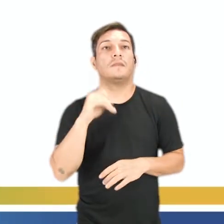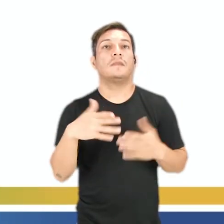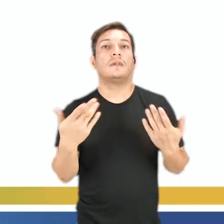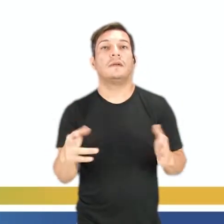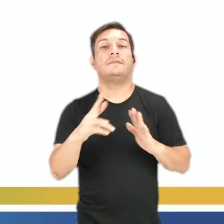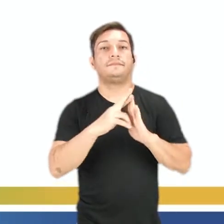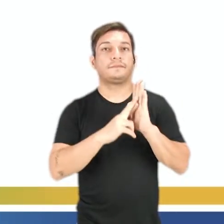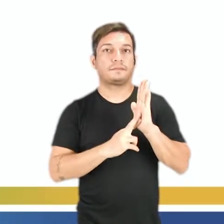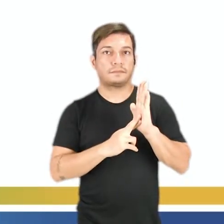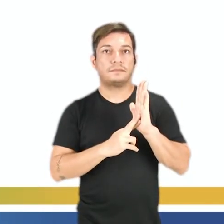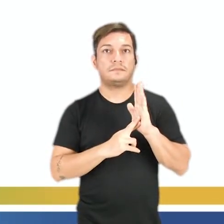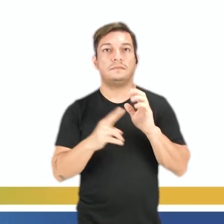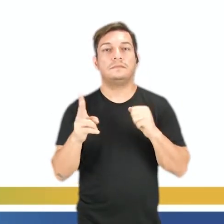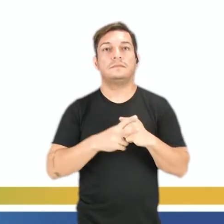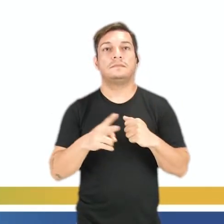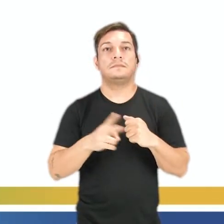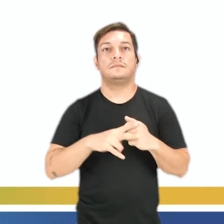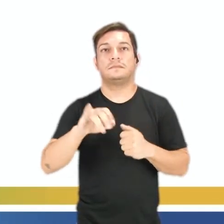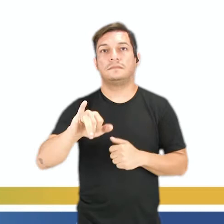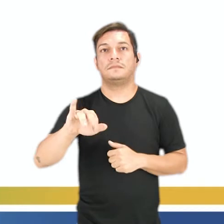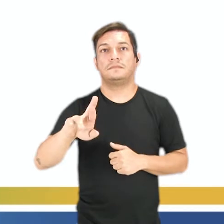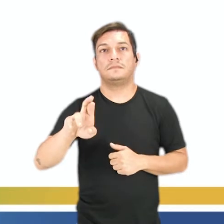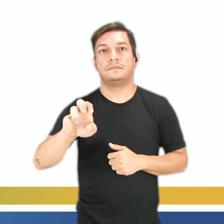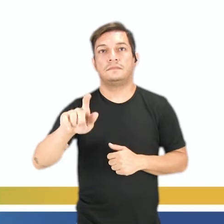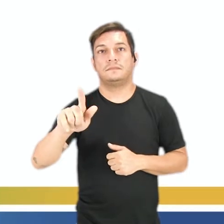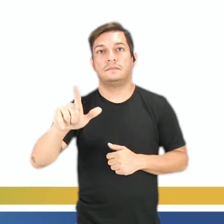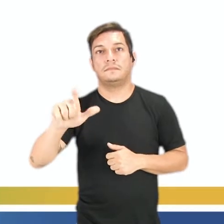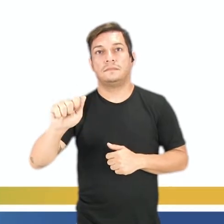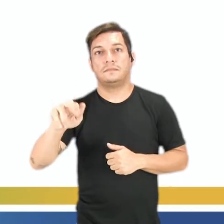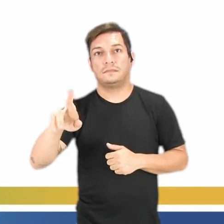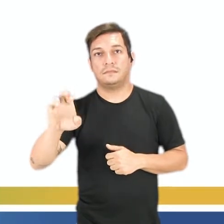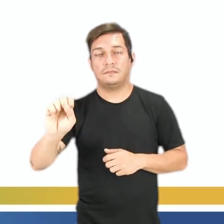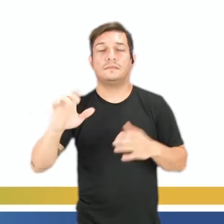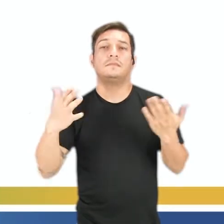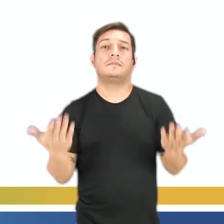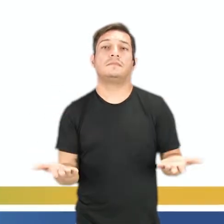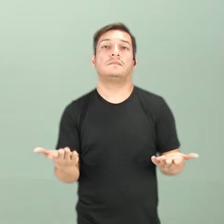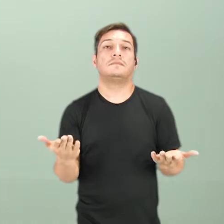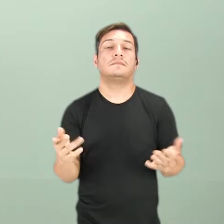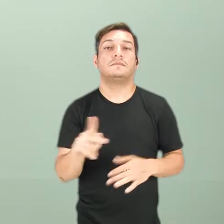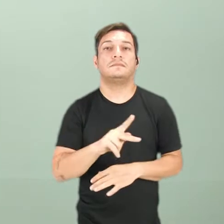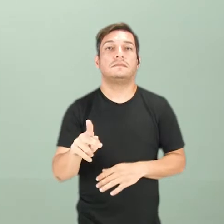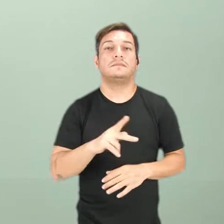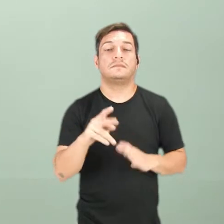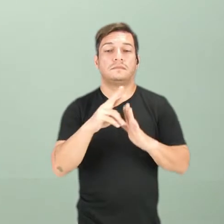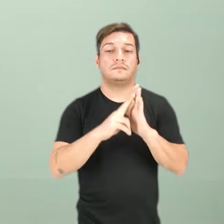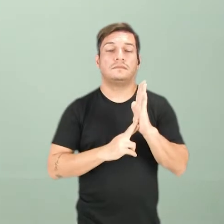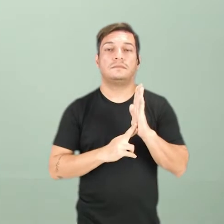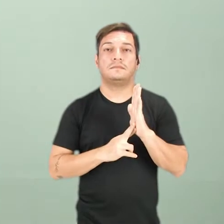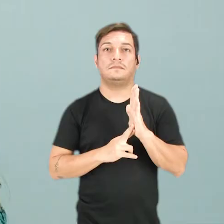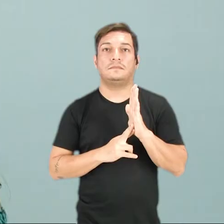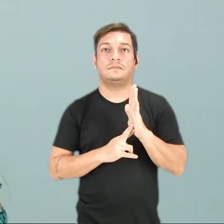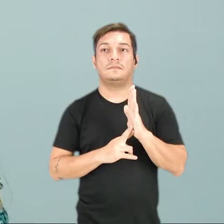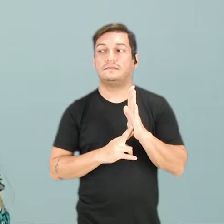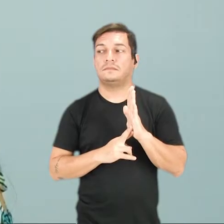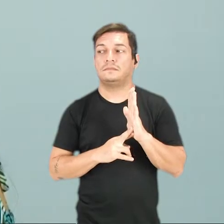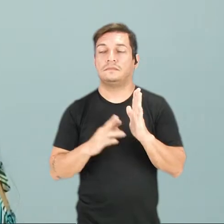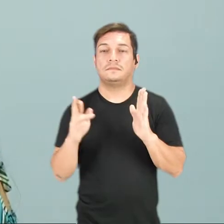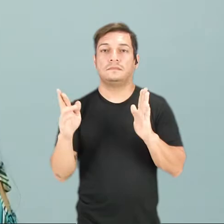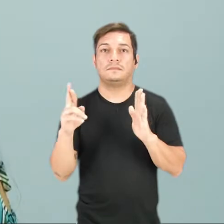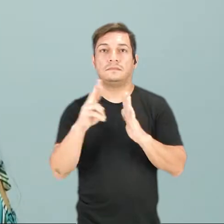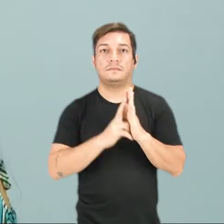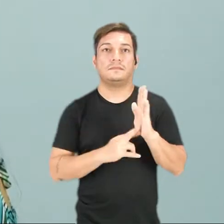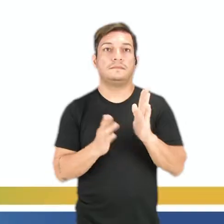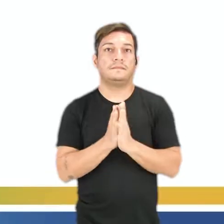a regra dos verbos irregulares. E qual é, professora, essa regra? Olha que regra